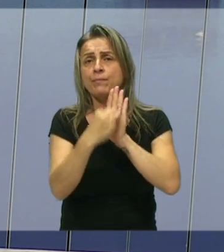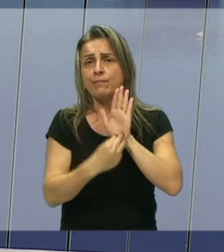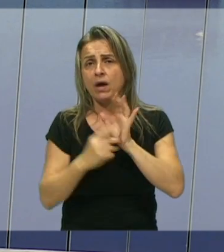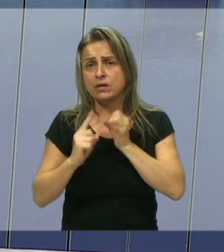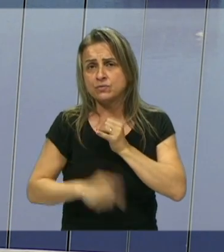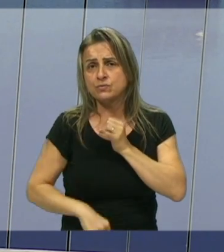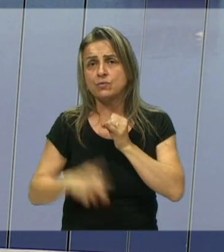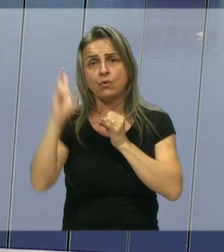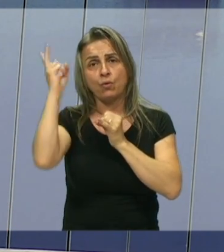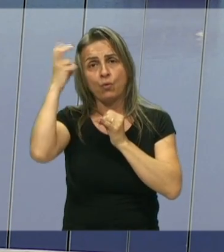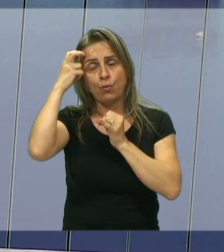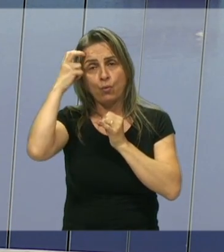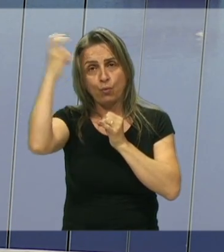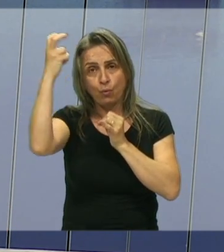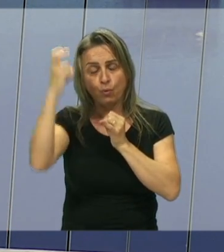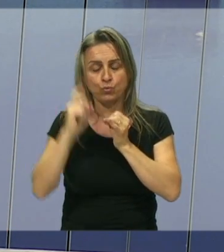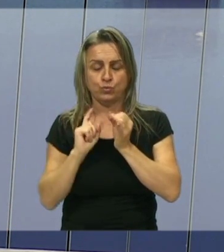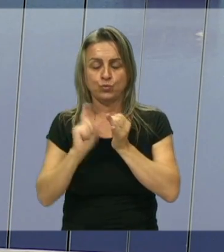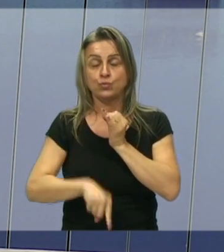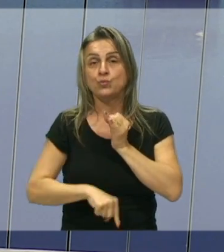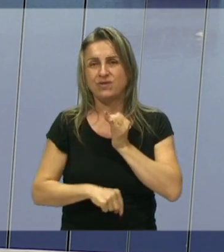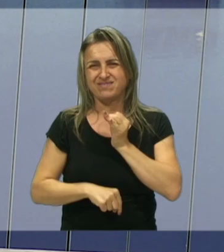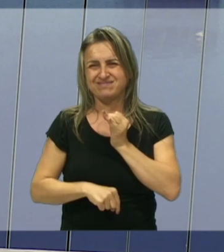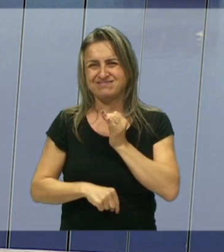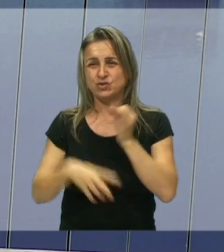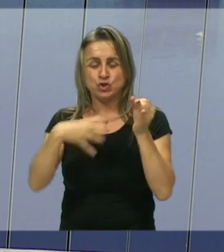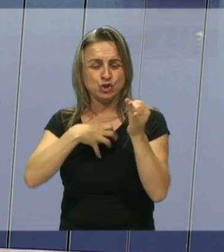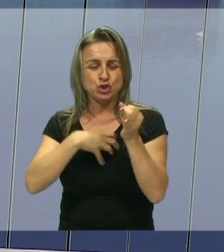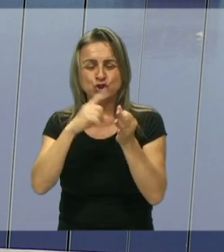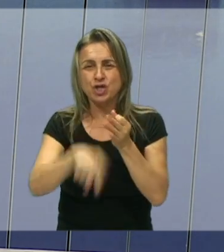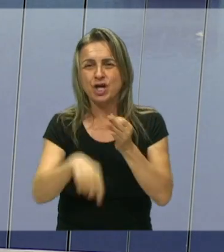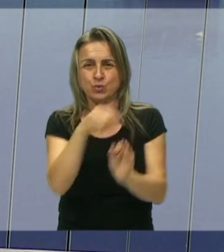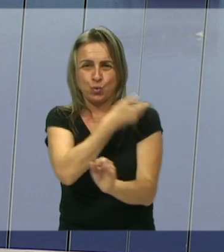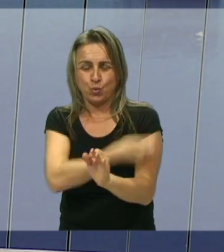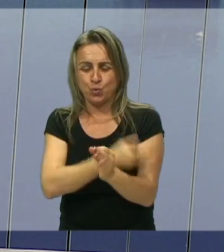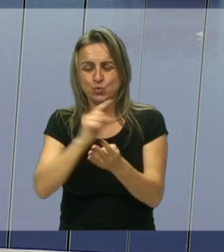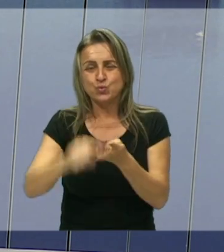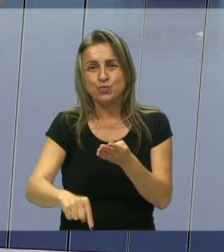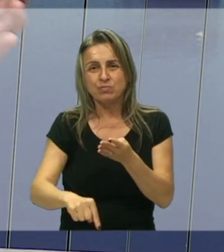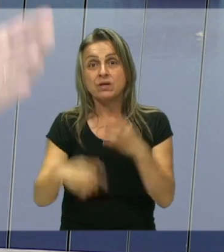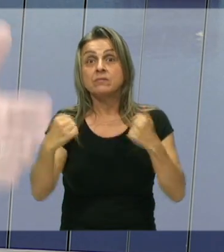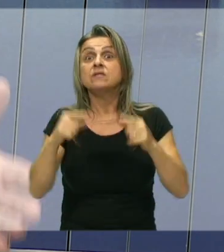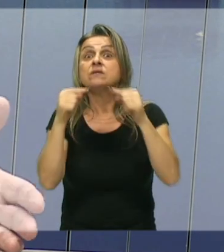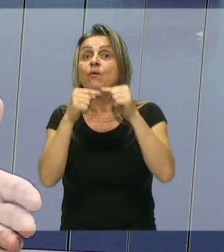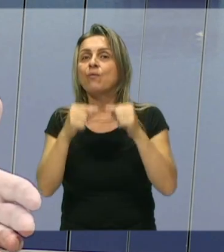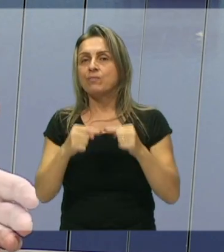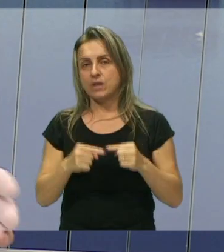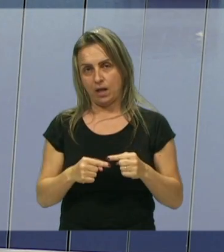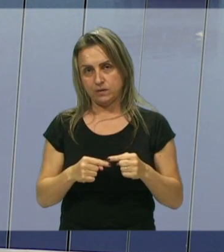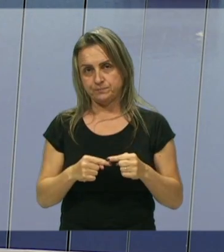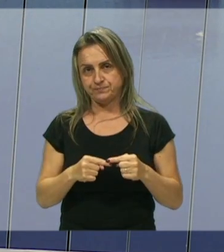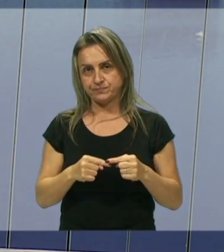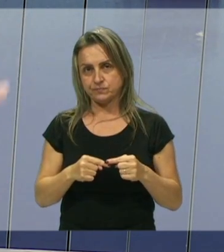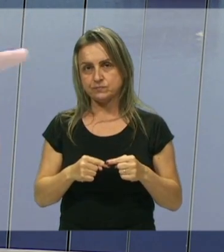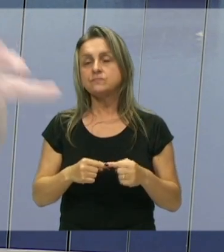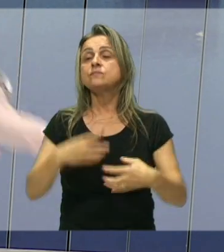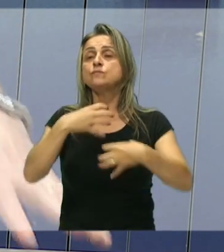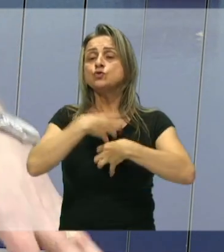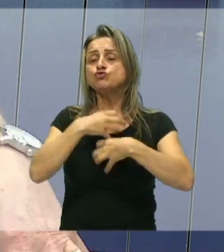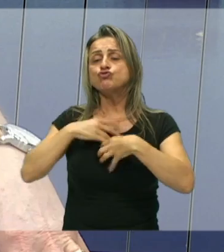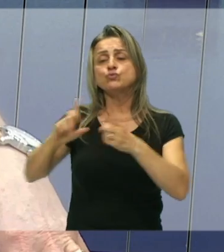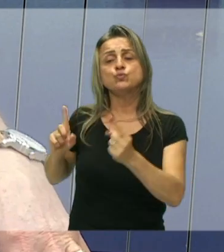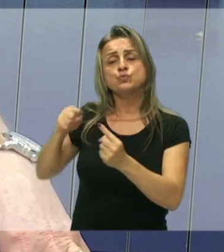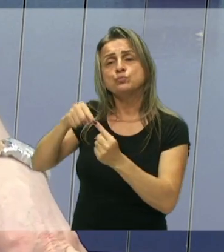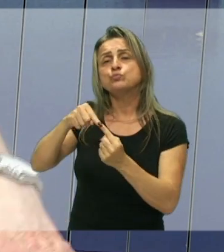fazer uma construção que parece ser muito mais moroso é, desde o início, nós irmos